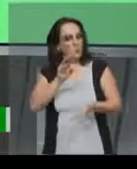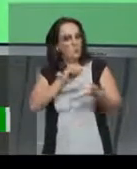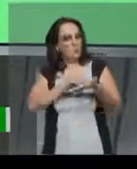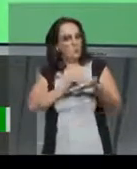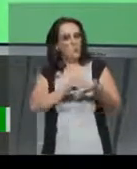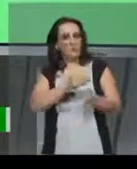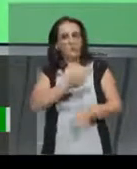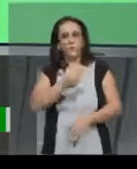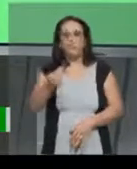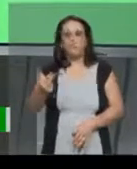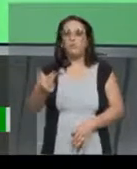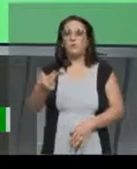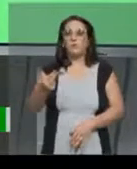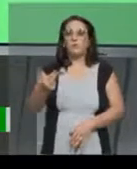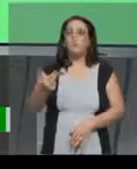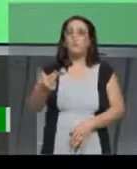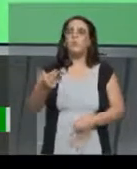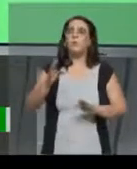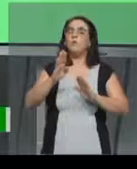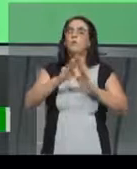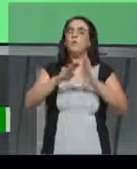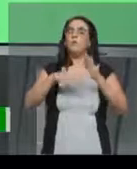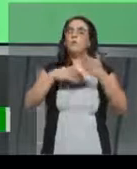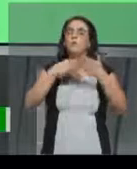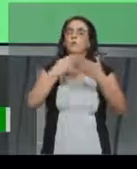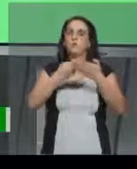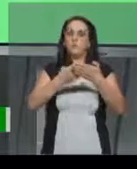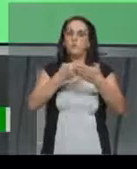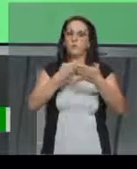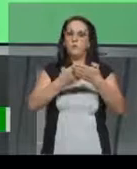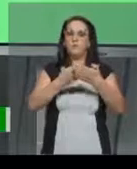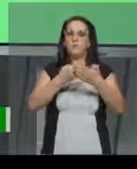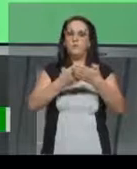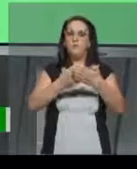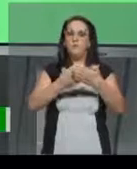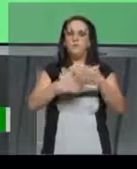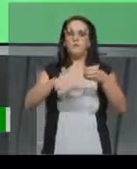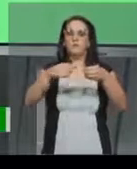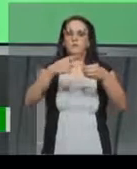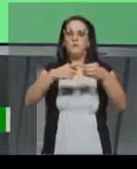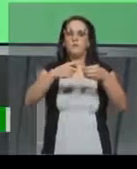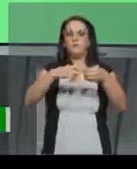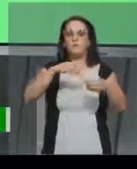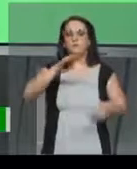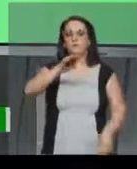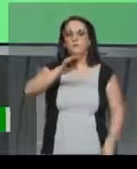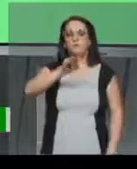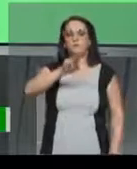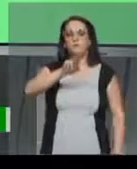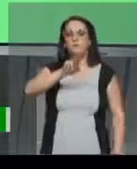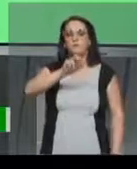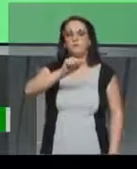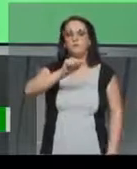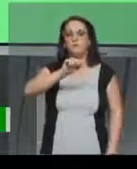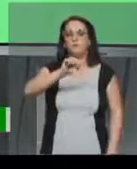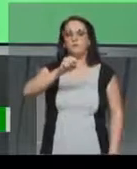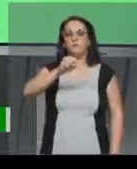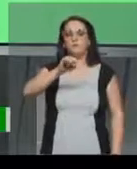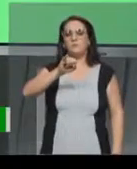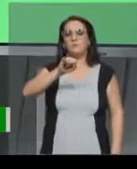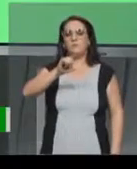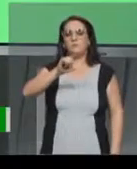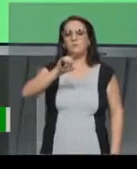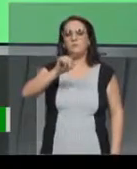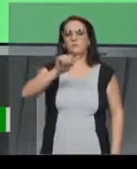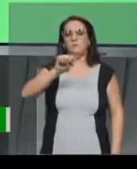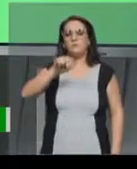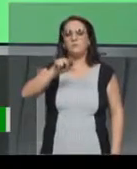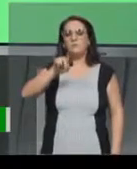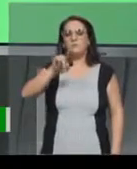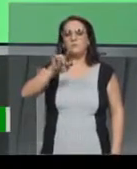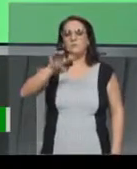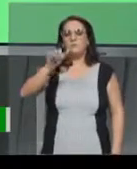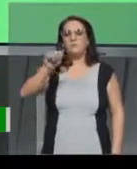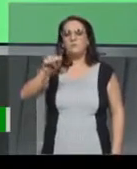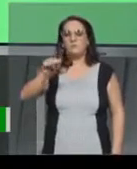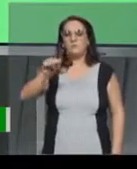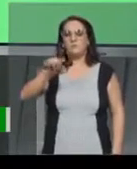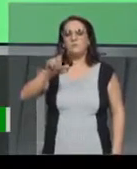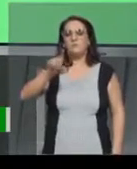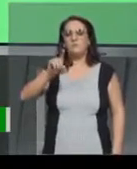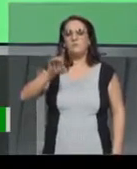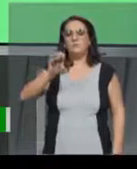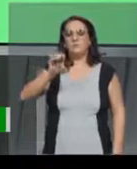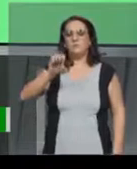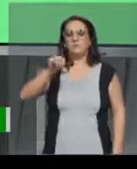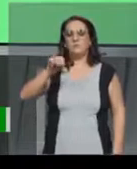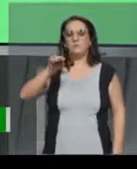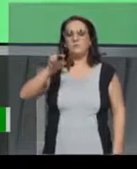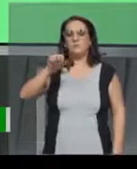Escola Estadual Dr. José Pacheco, de Brasilândia de Minas. Professora, para que serve o texto instrucional? A